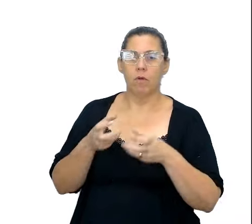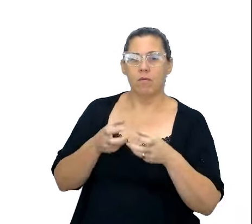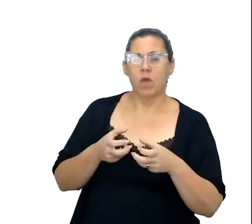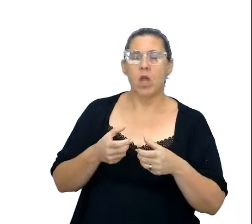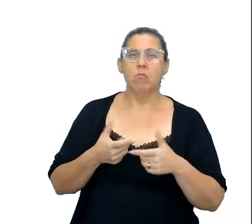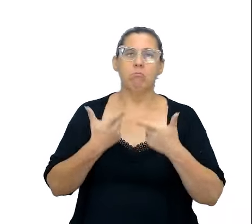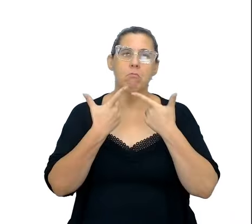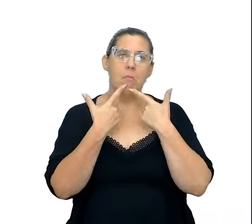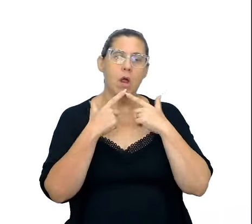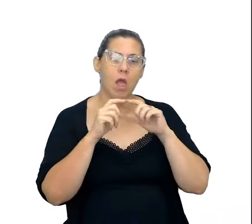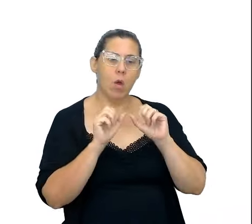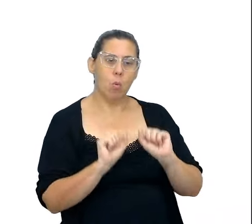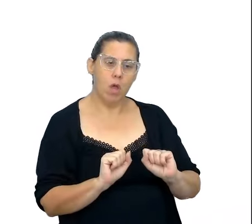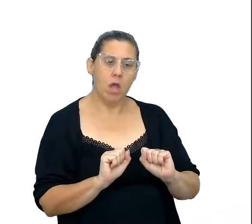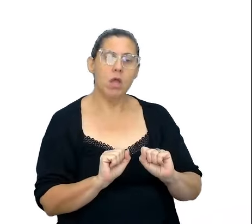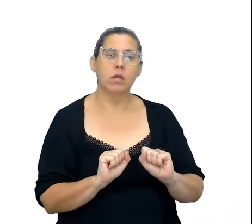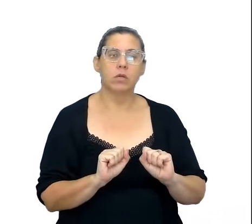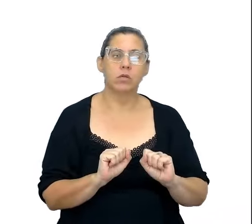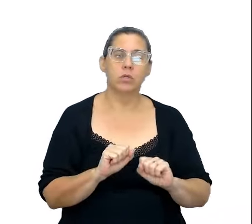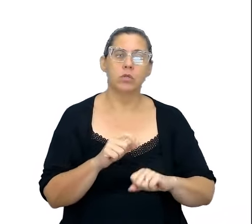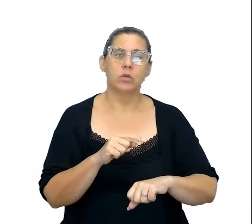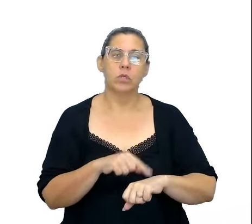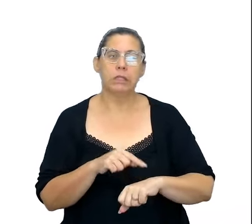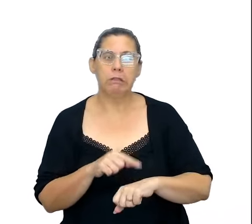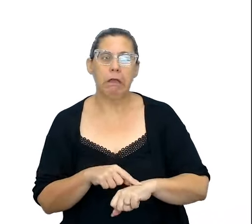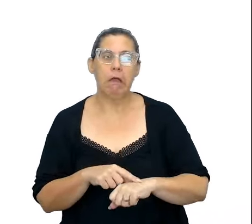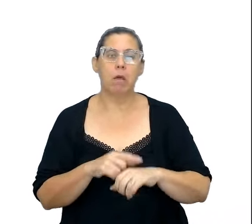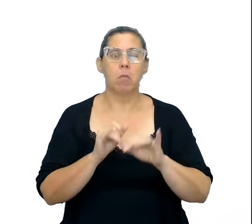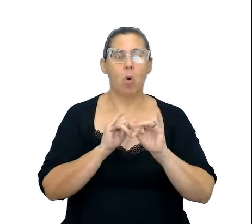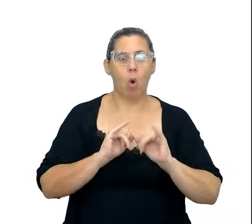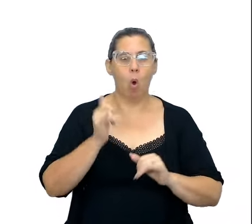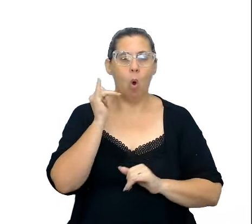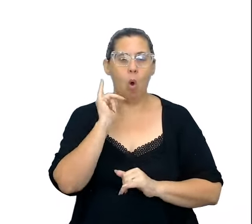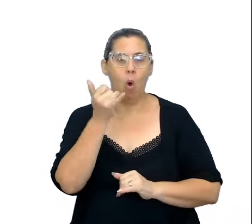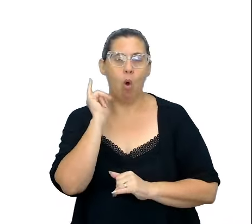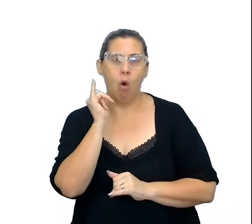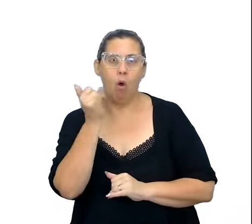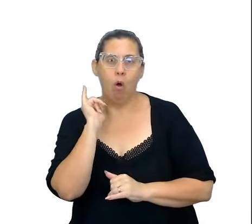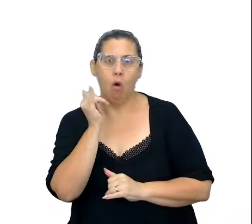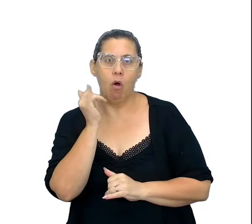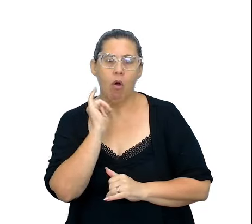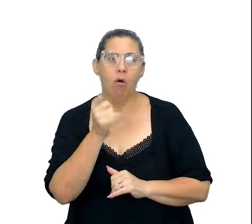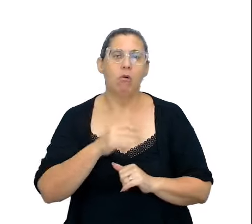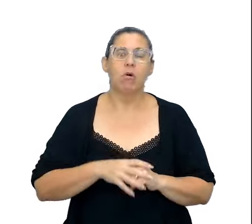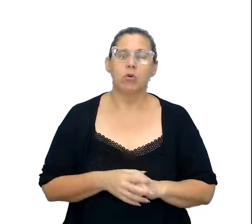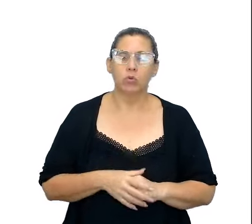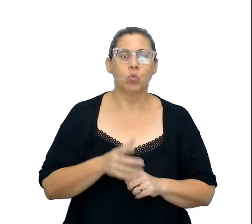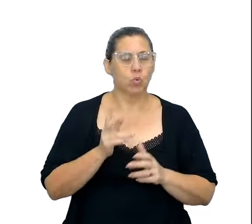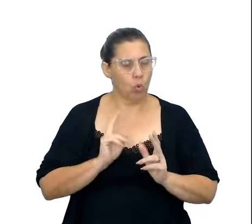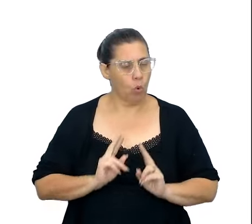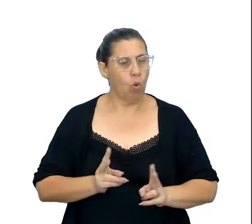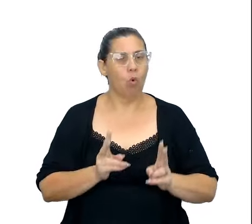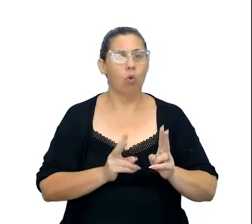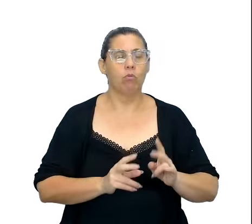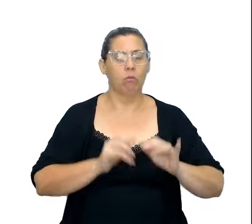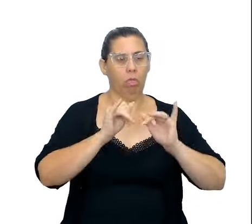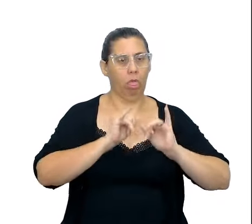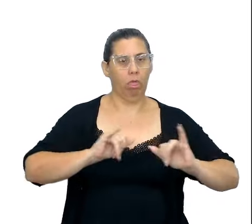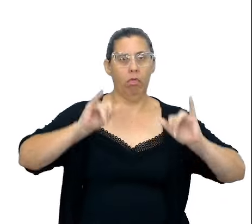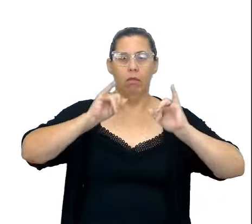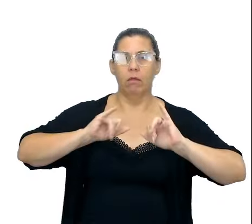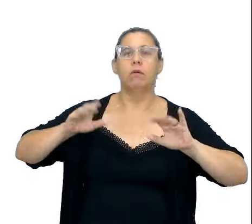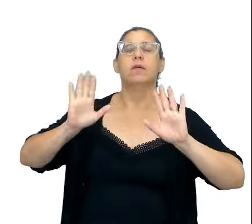né, efeitos e sentido dentro de conto popular. Então, ele continua aí no texto narrativo, vendo como que é